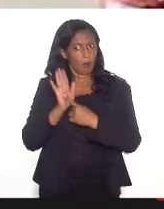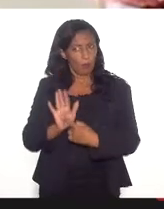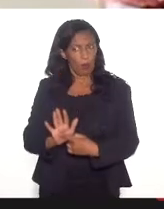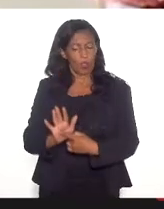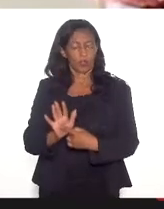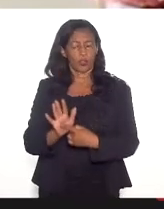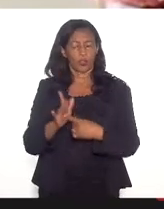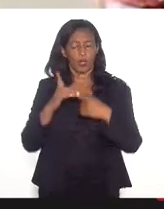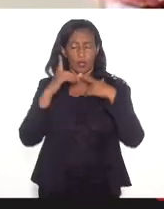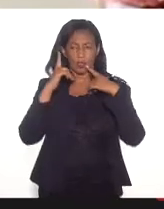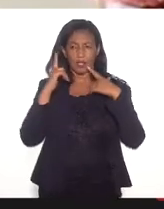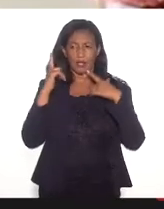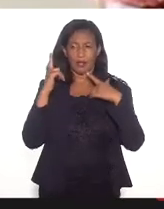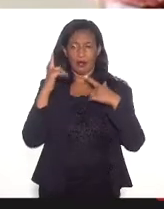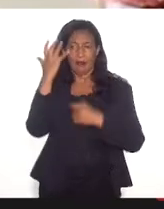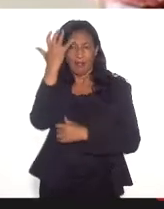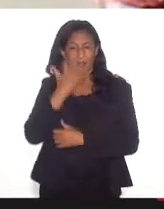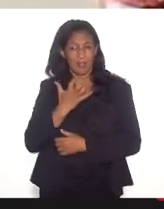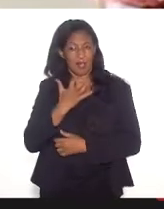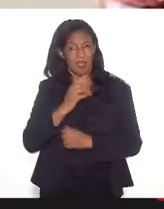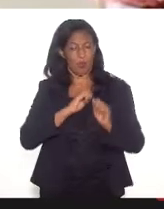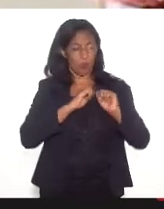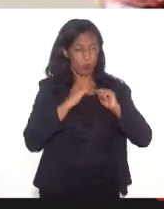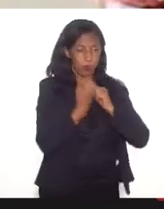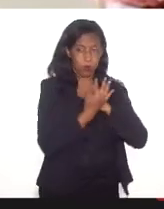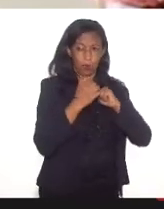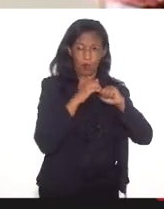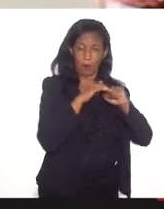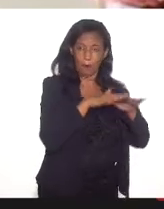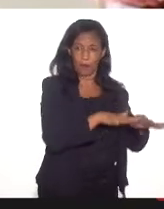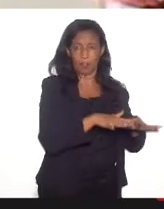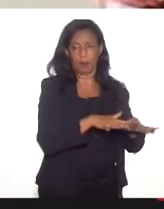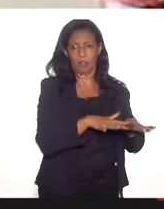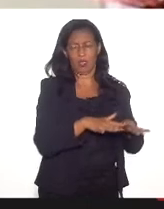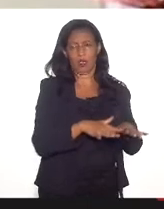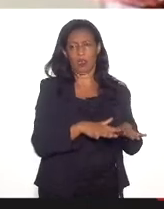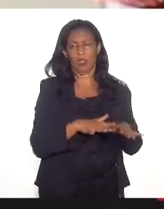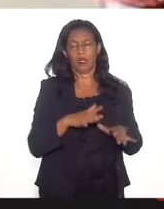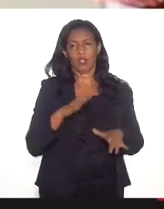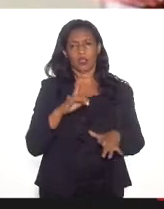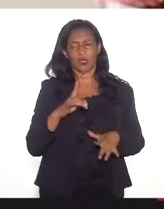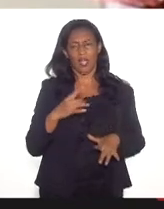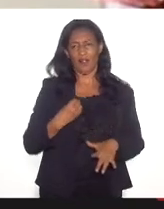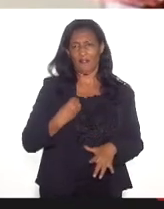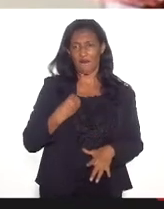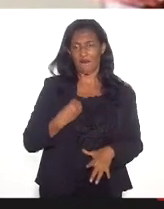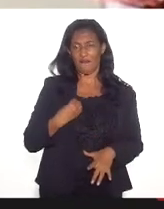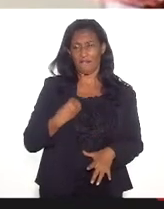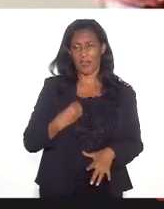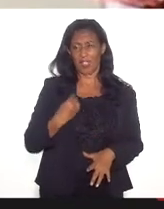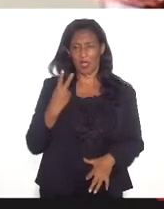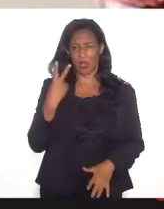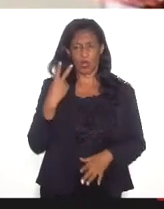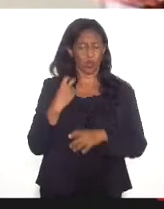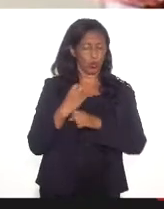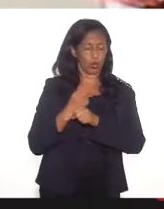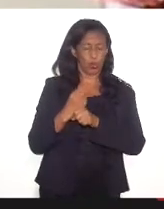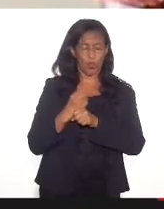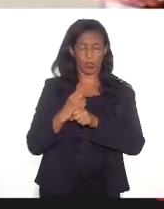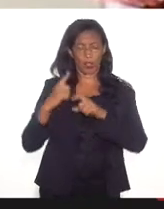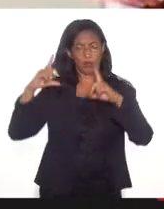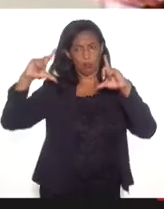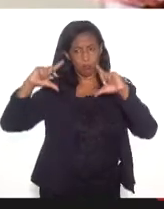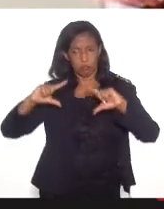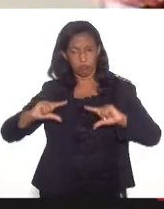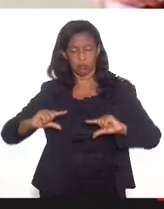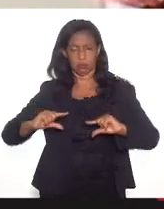dessa pandemia para a gente pensar a nossa realidade social. já há uma queda na expectativa de vida de quase dois anos no Brasil e no Estado do Rio de Janeiro.